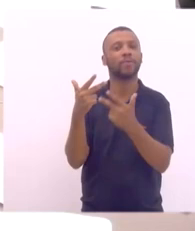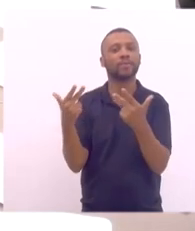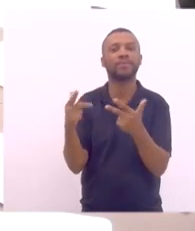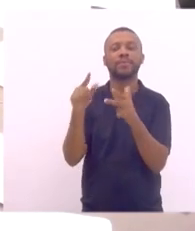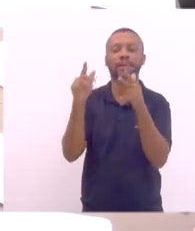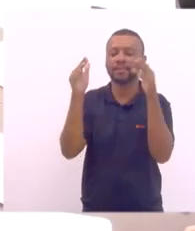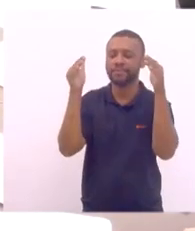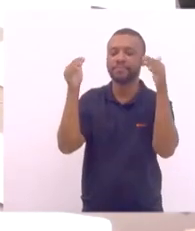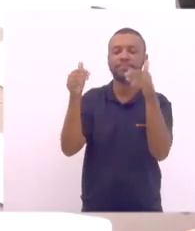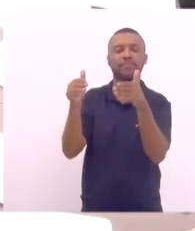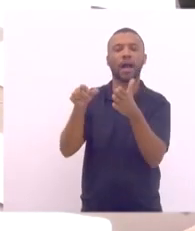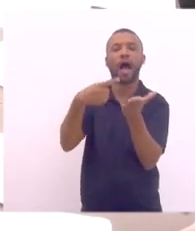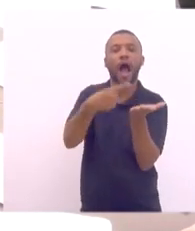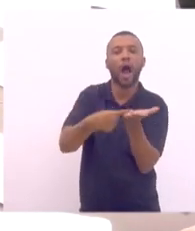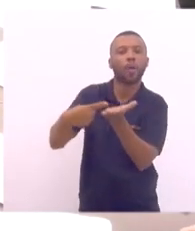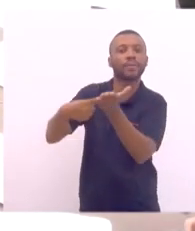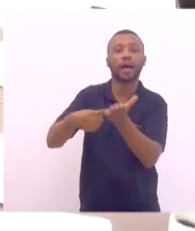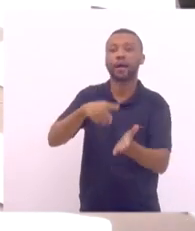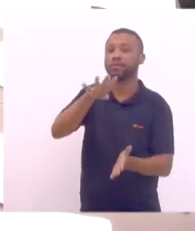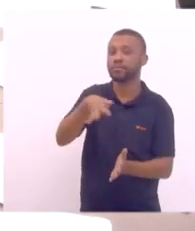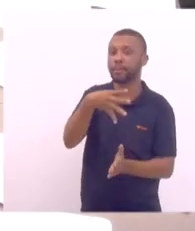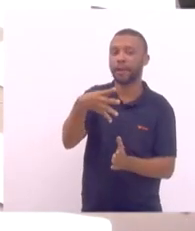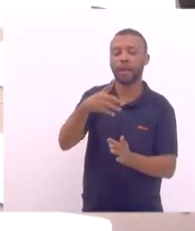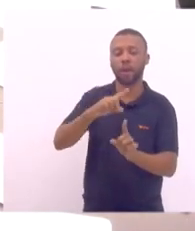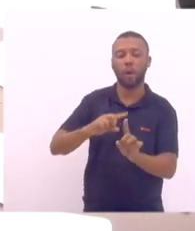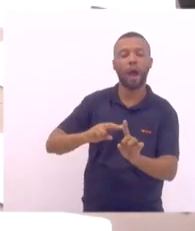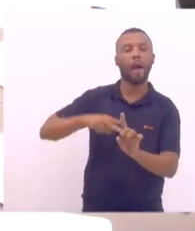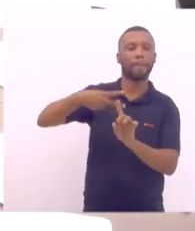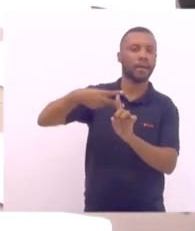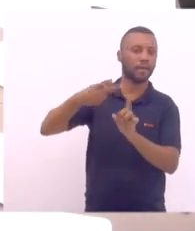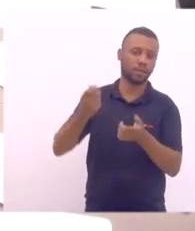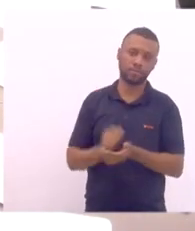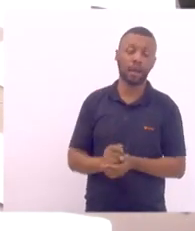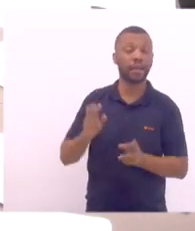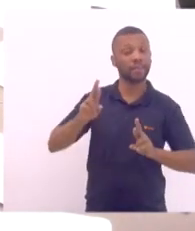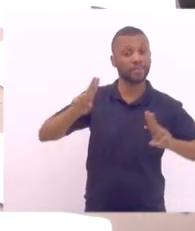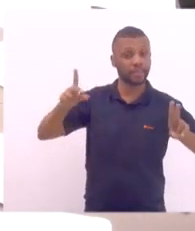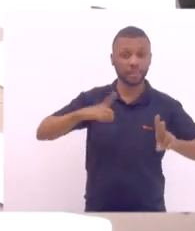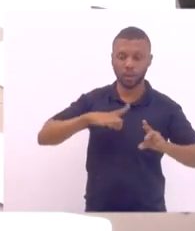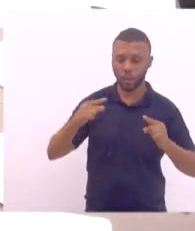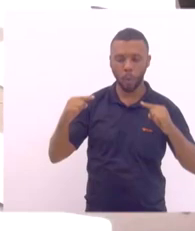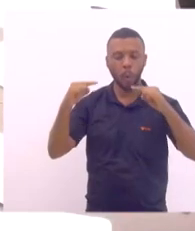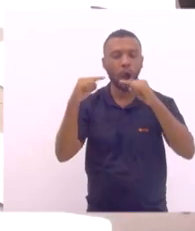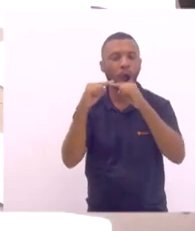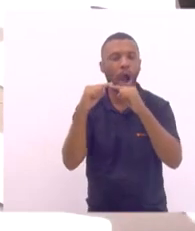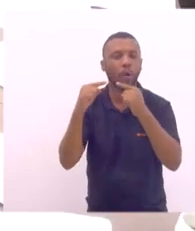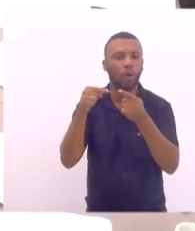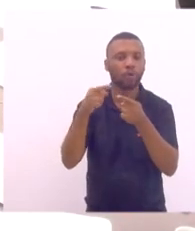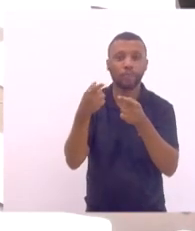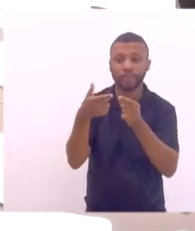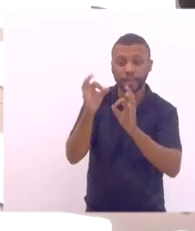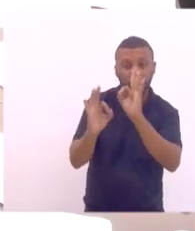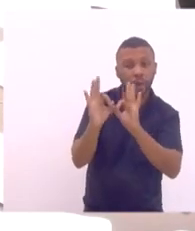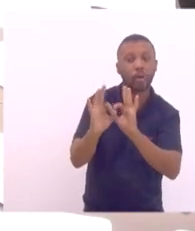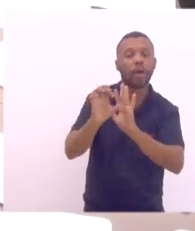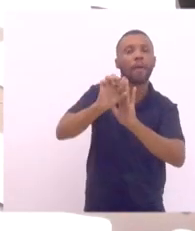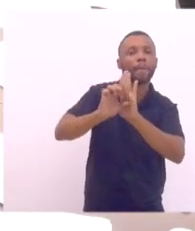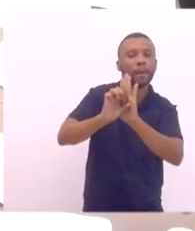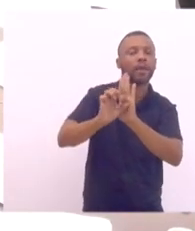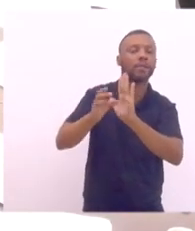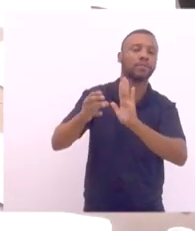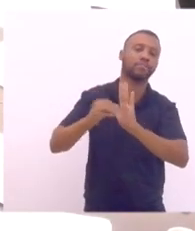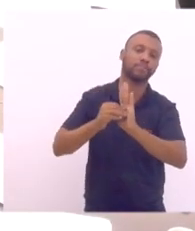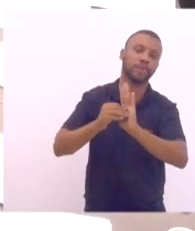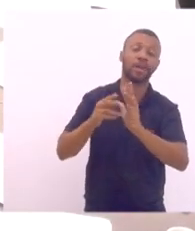um aumento na tabela, aí é diferente. Tem um acordo... Para fazer emenda é diferente de você ter um acordo